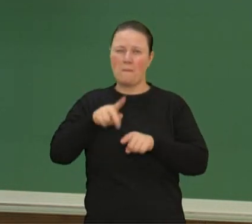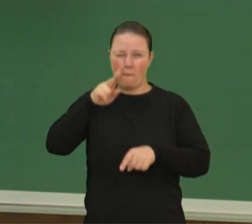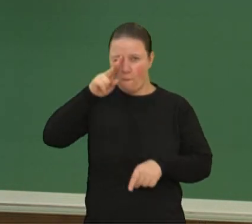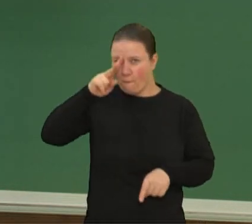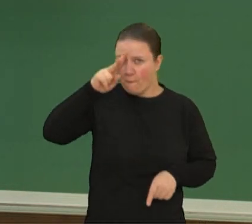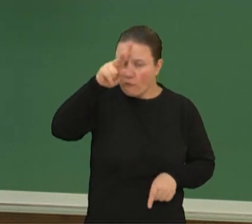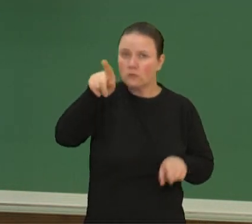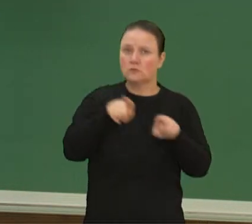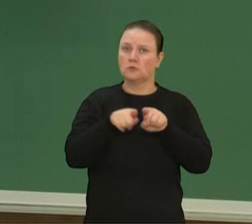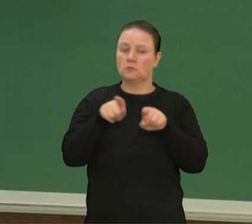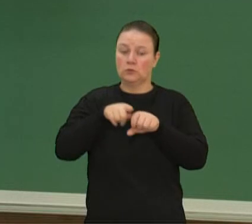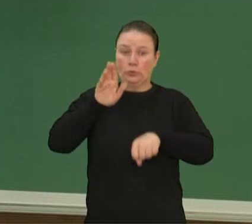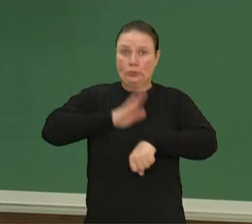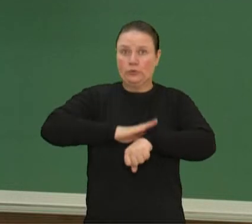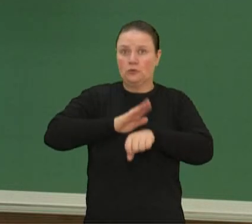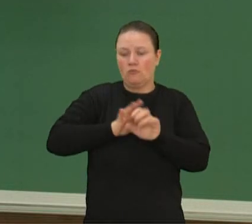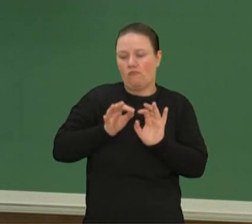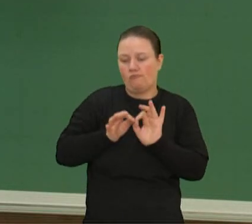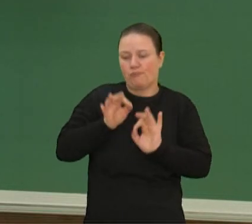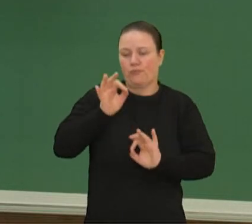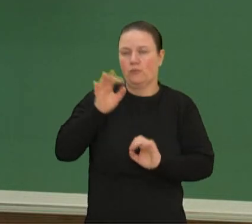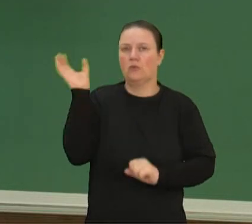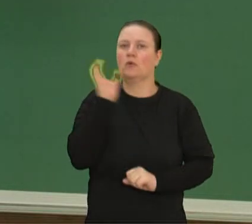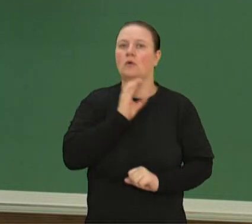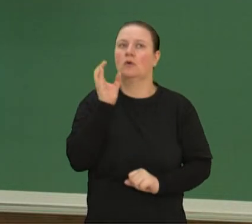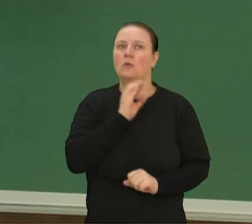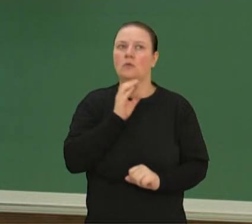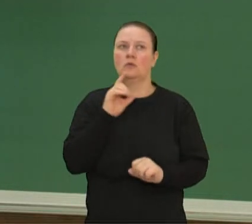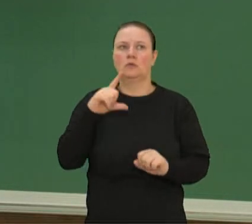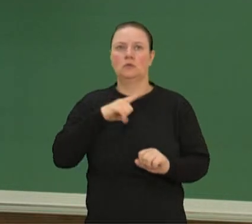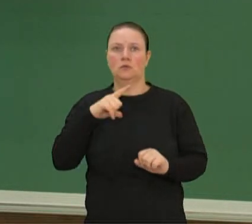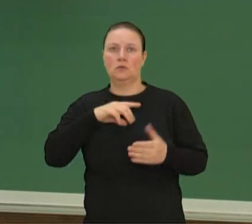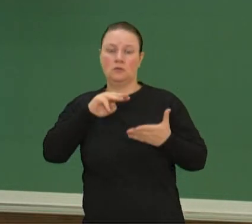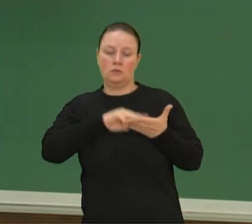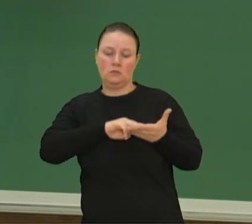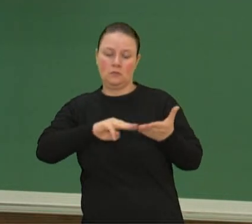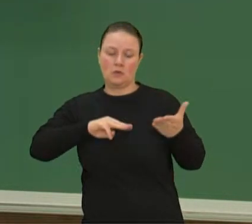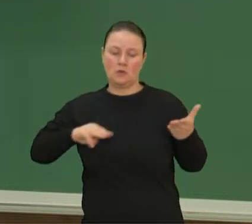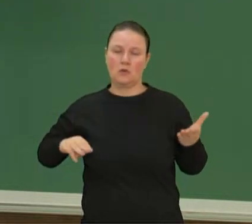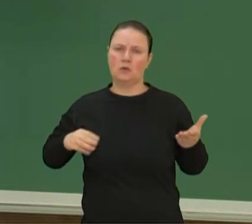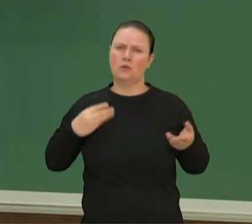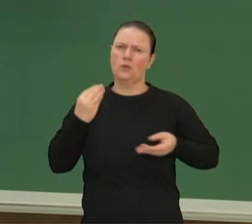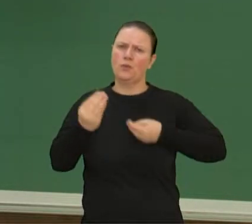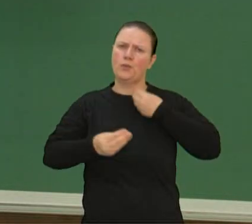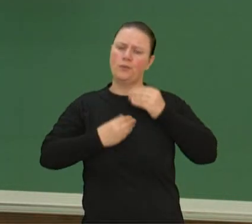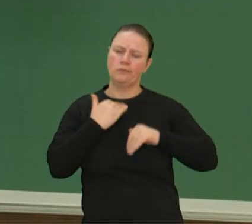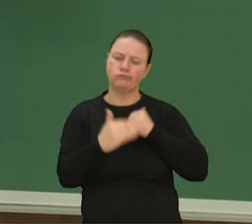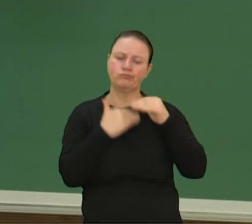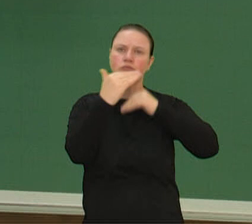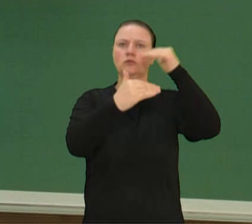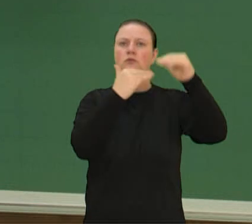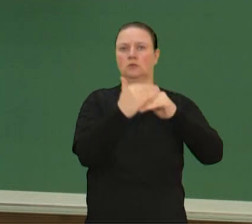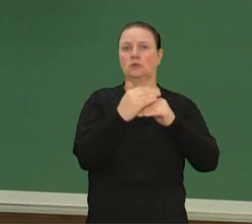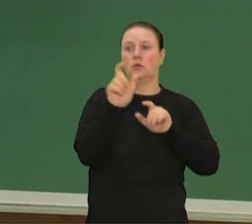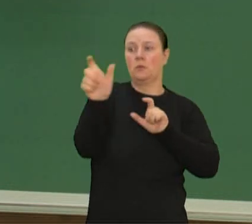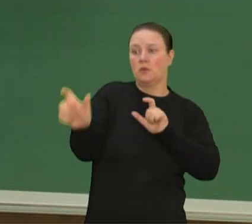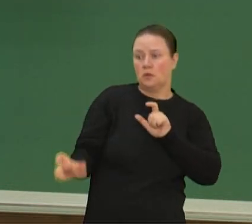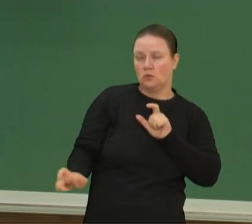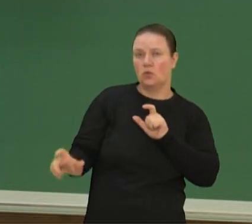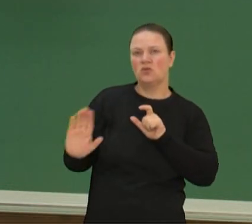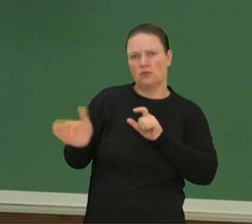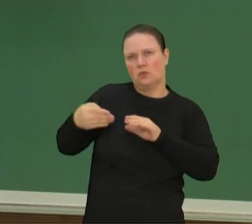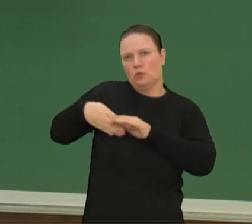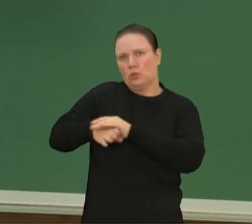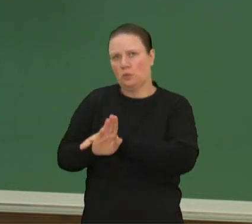curto espaço de tempo. E aí existem métodos, formas para eu desenvolver essa potência em atletas e não